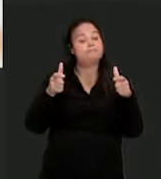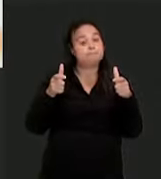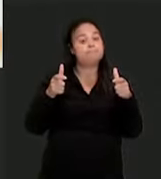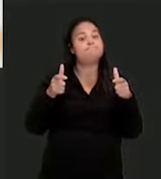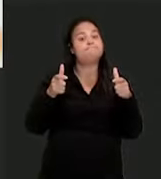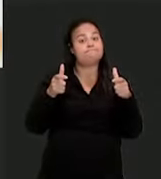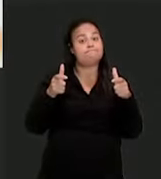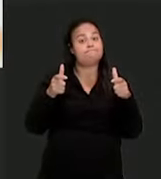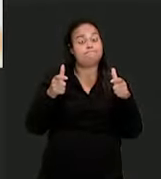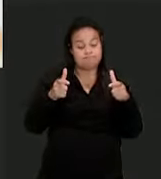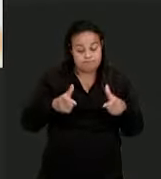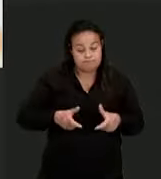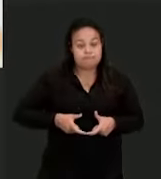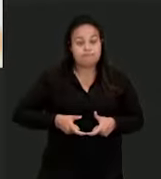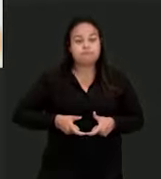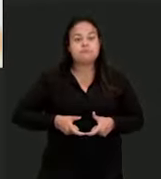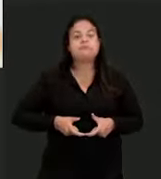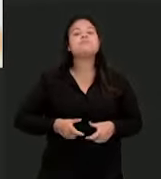no seu interior,